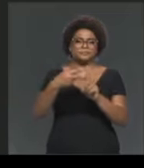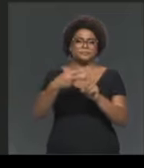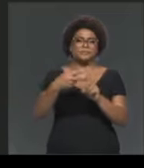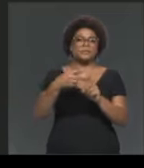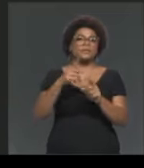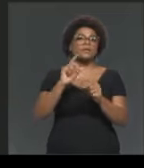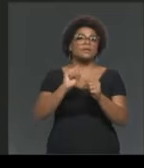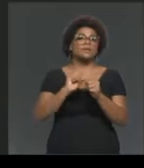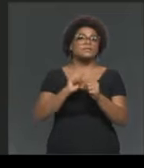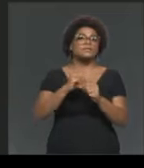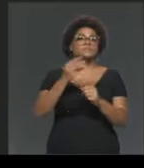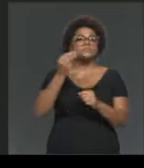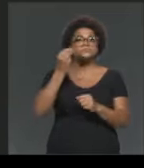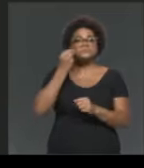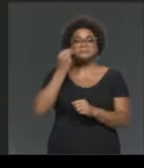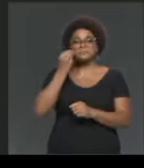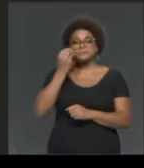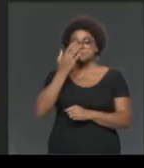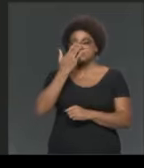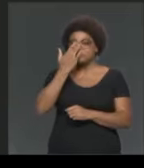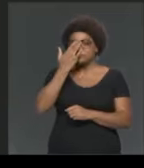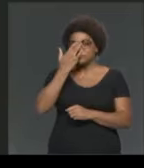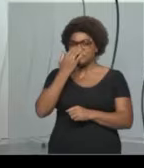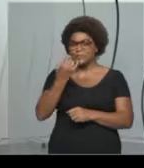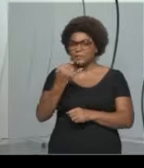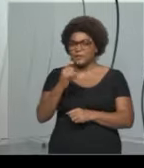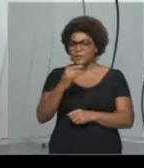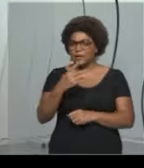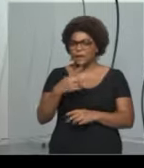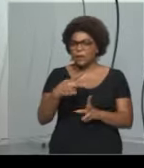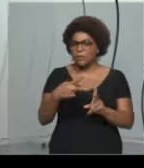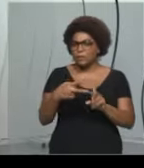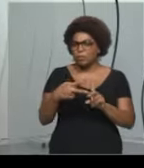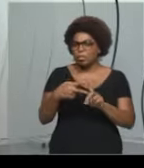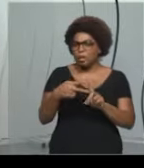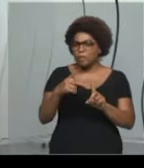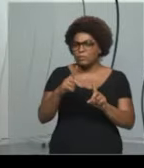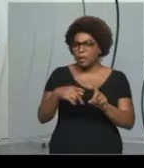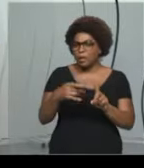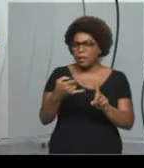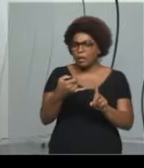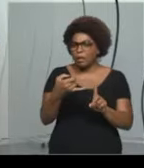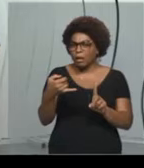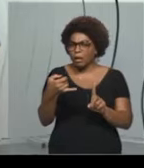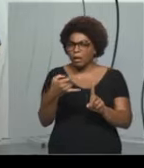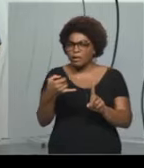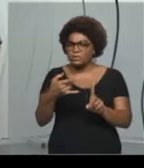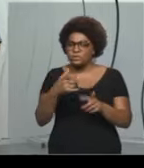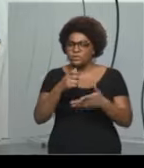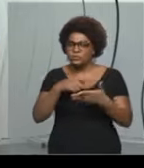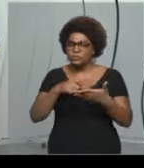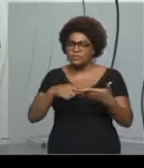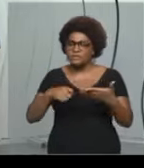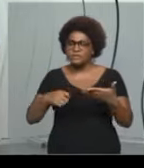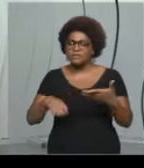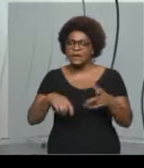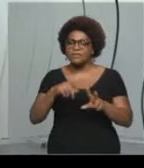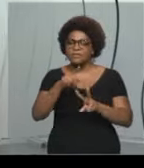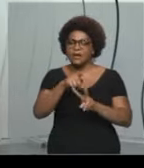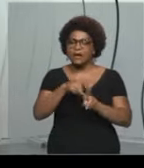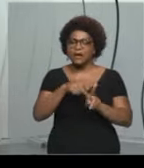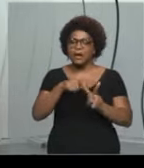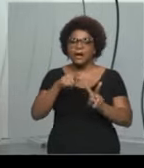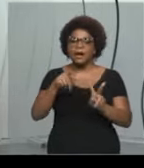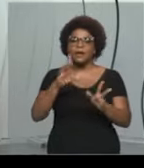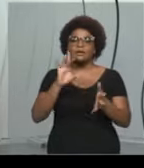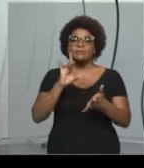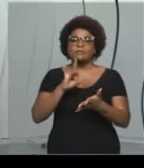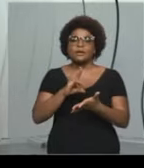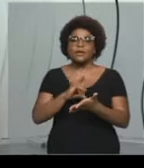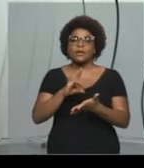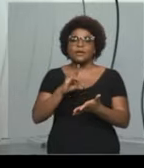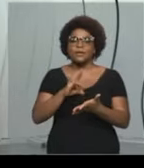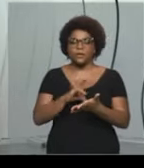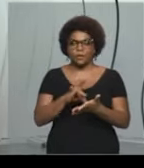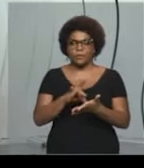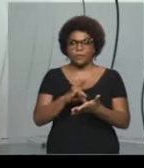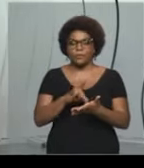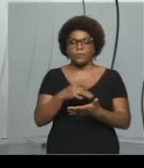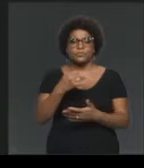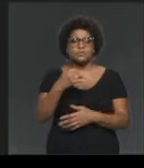o delta for negativo, ele escreve, não há raízes reais. Escreve onde, Alex? No celular, no computador. Se o delta